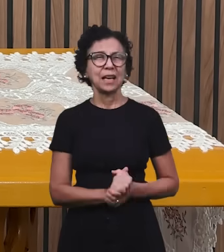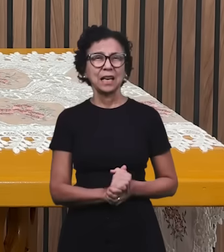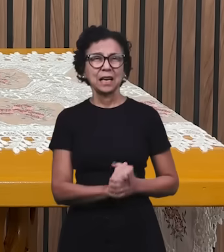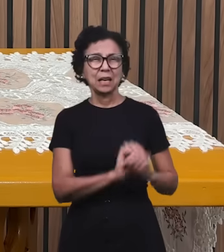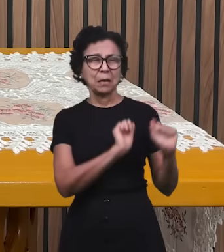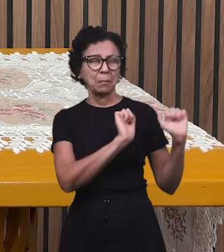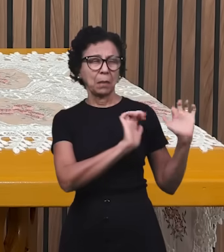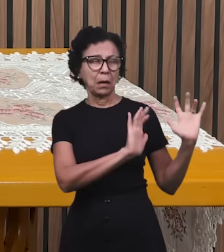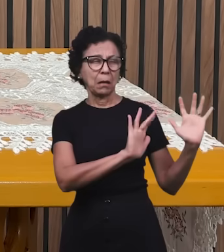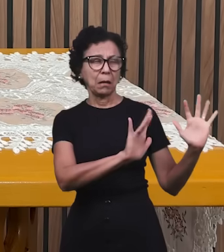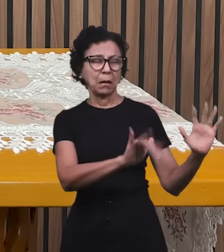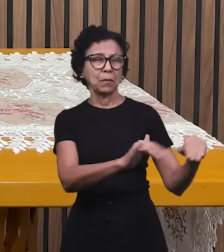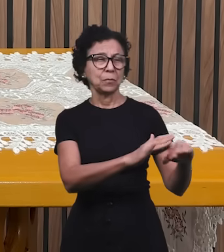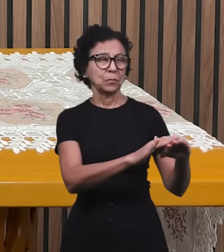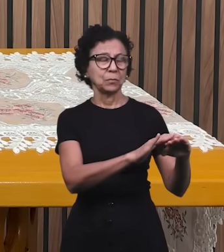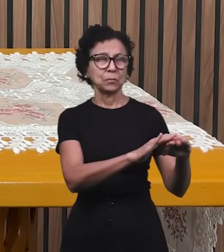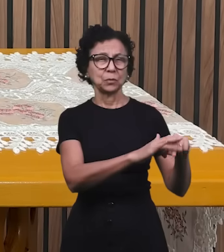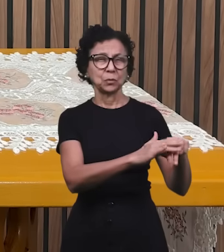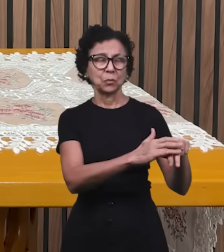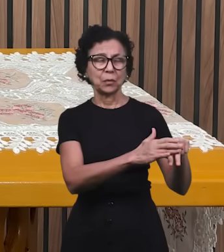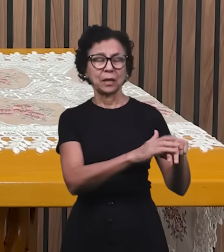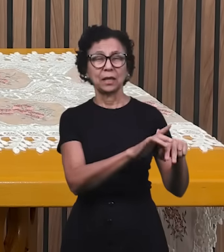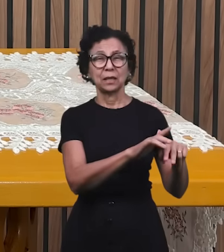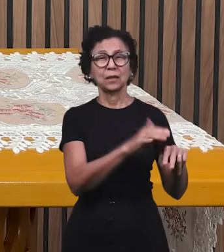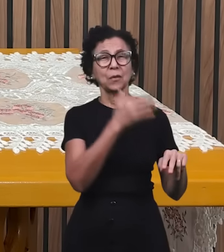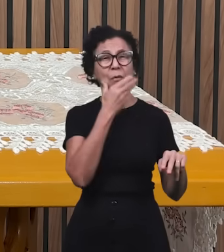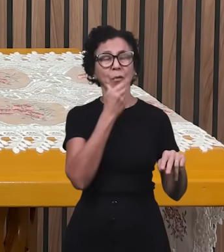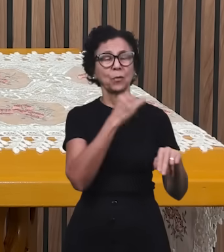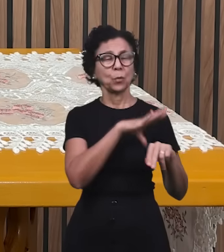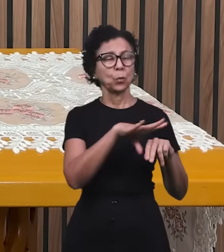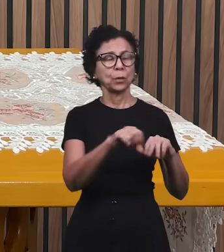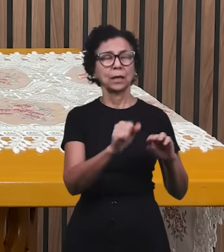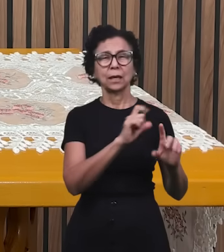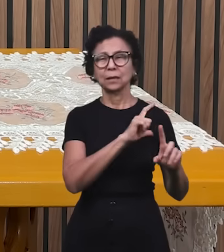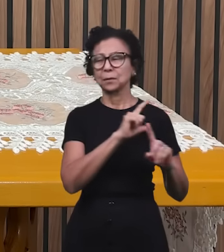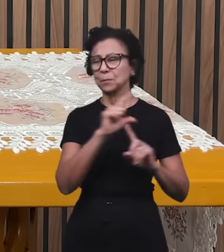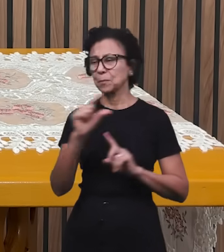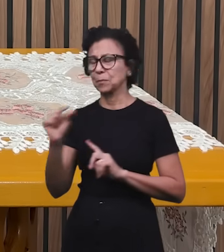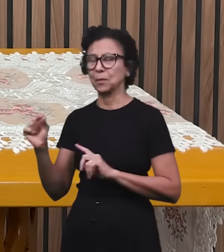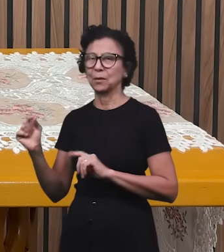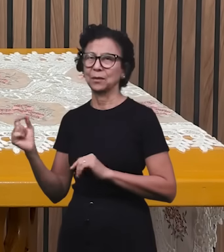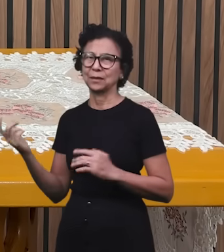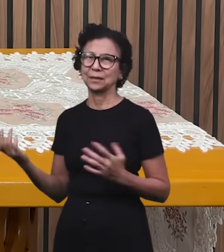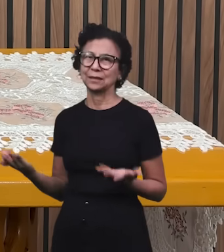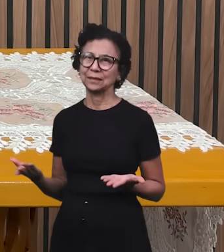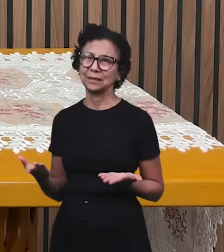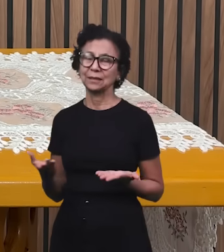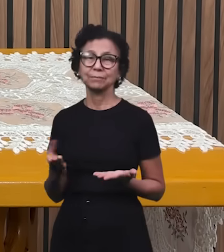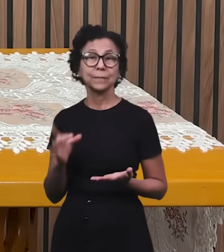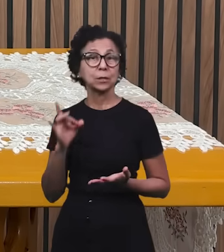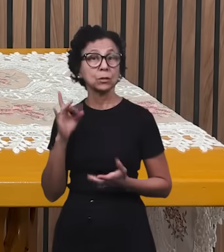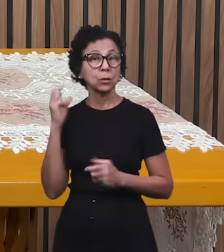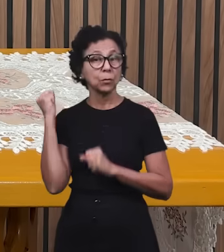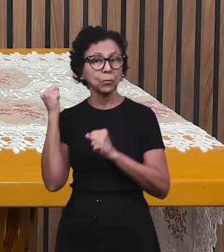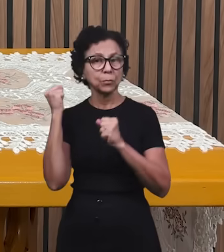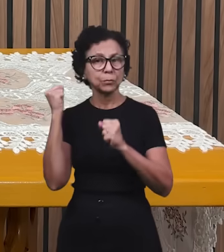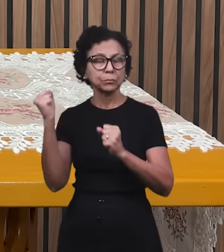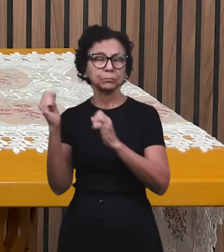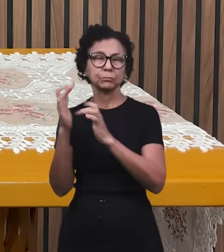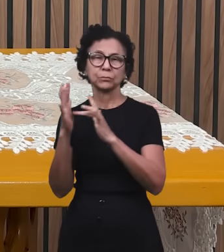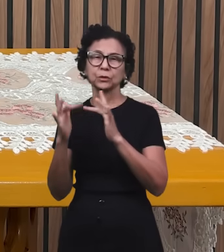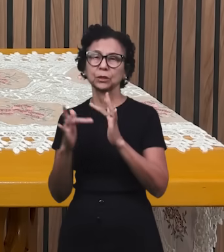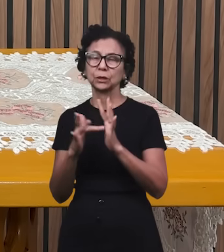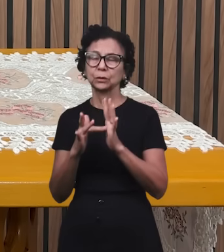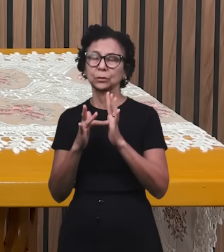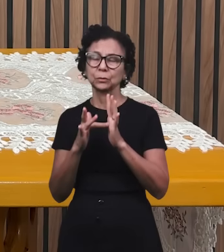doentes para uma multidão festiva. Ah, que coisa maravilhosa! Só o poder da palavra do Senhor Jesus, só